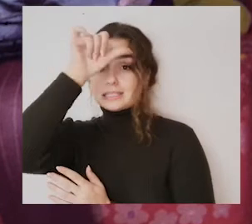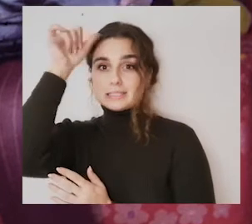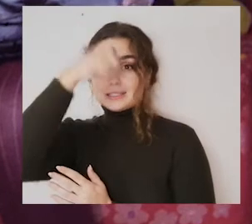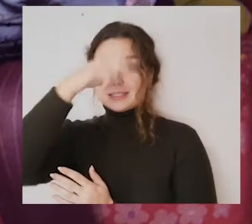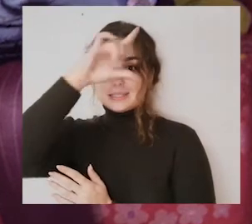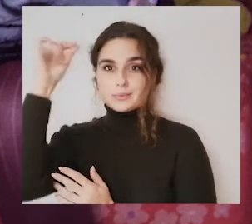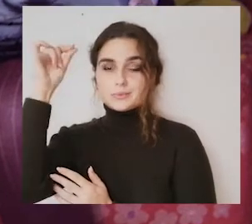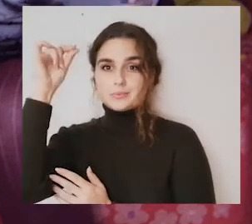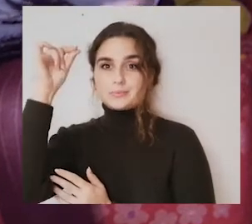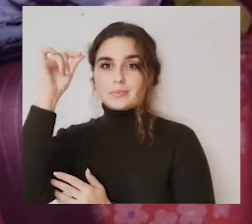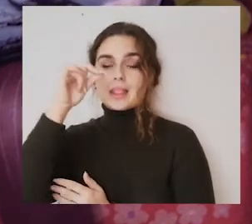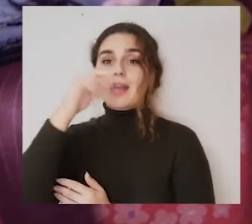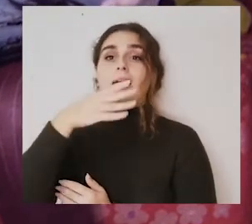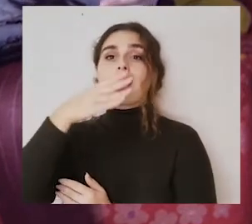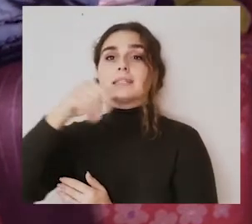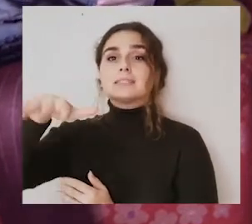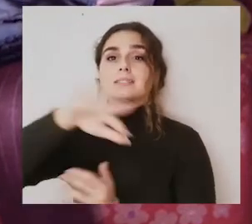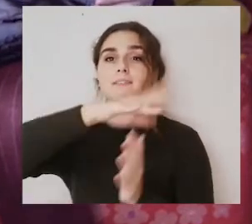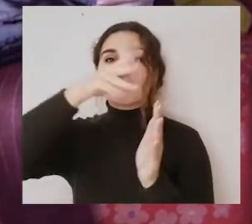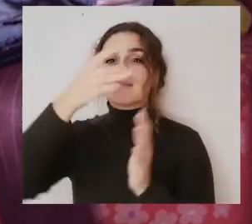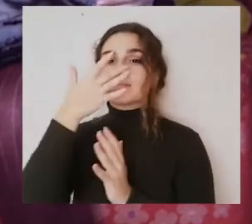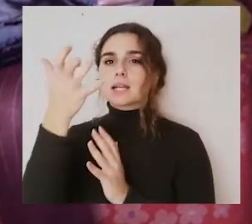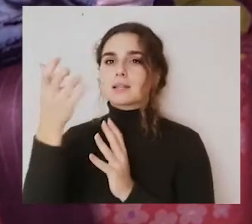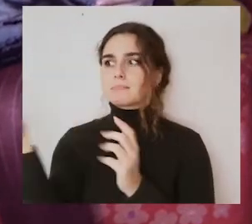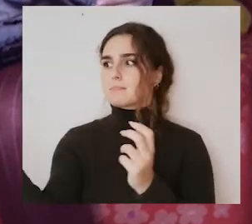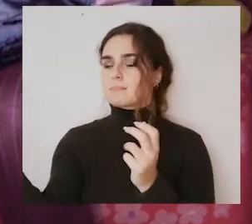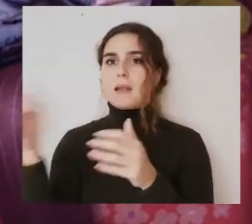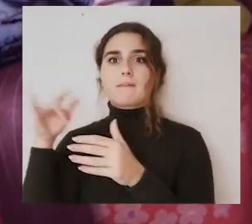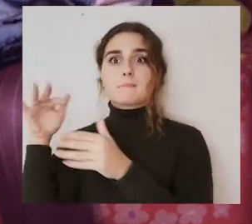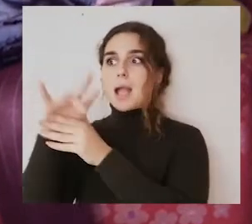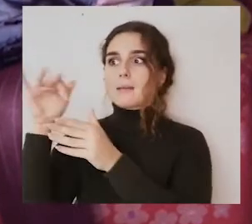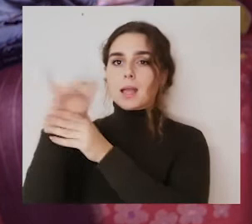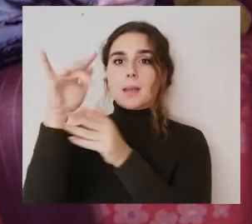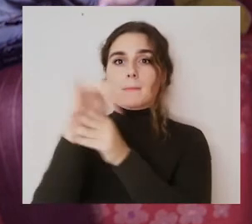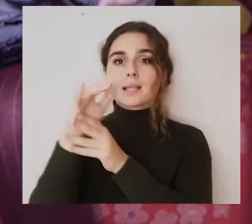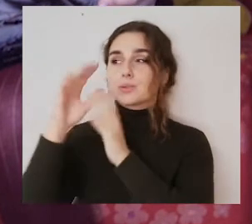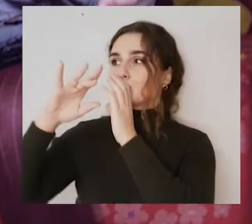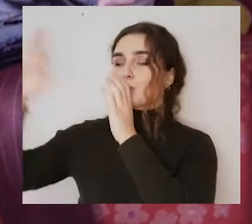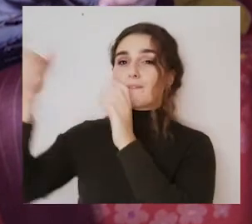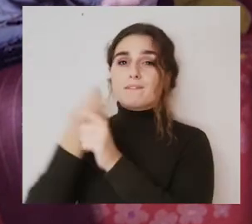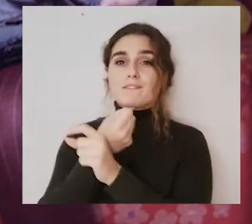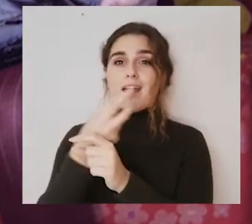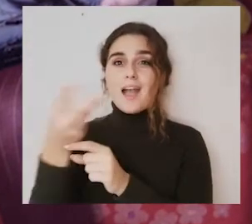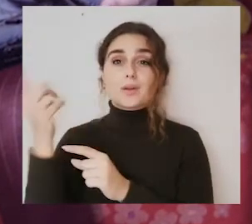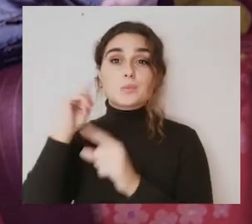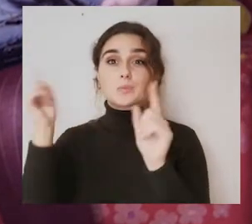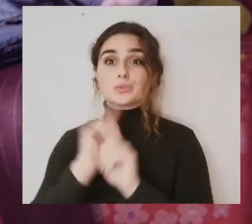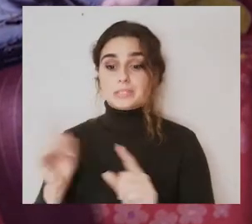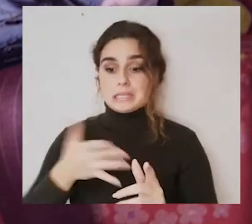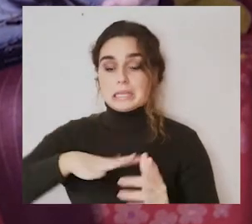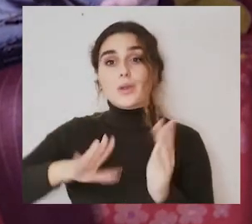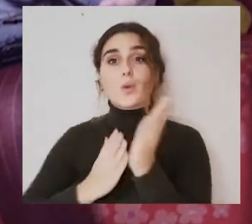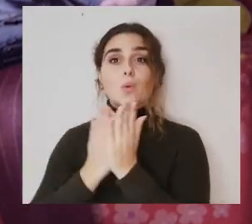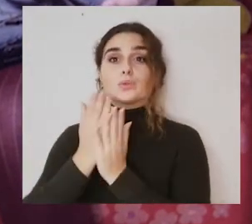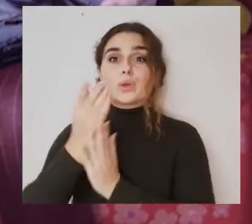trompas douradas, enviadas por músicos de todo o mundo, que, ouvindo o sopro do trombudo, quiseram dar